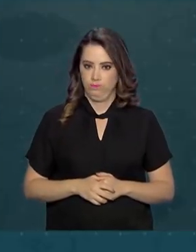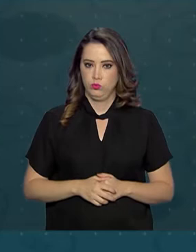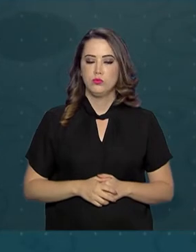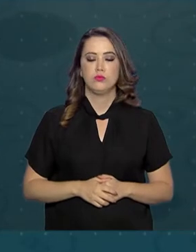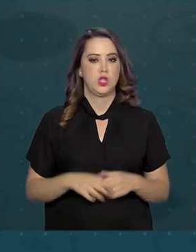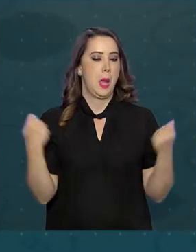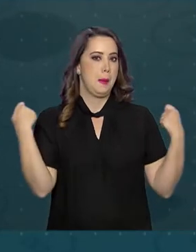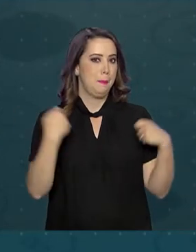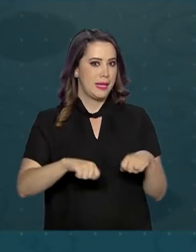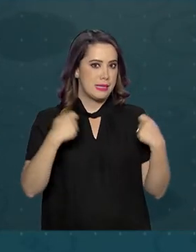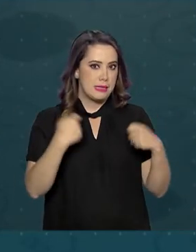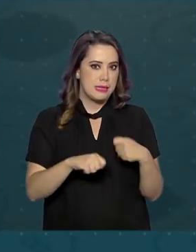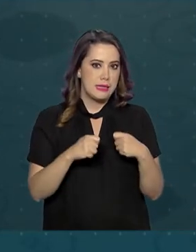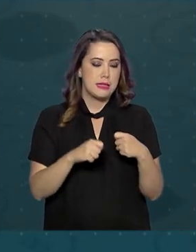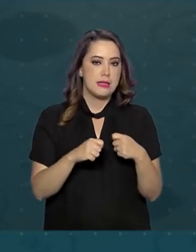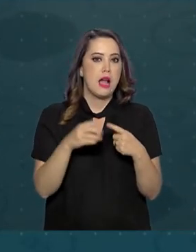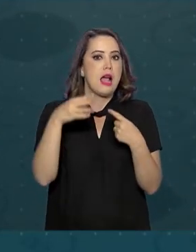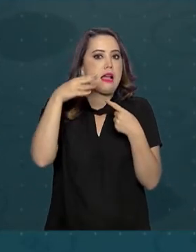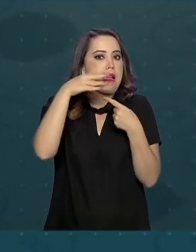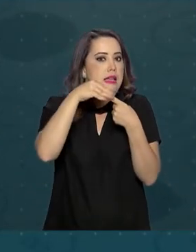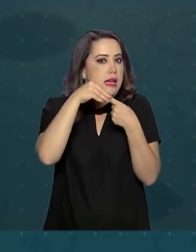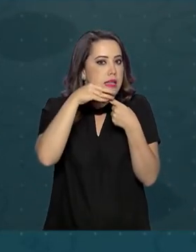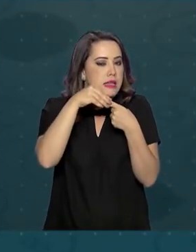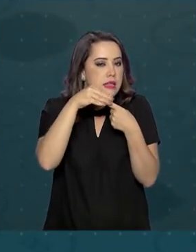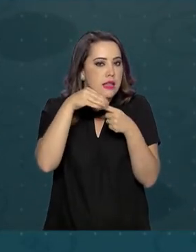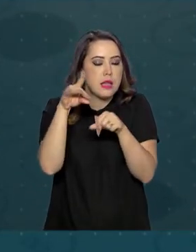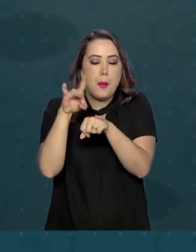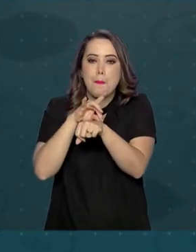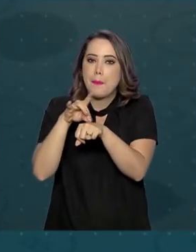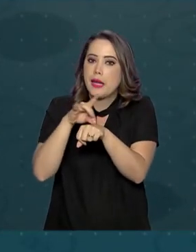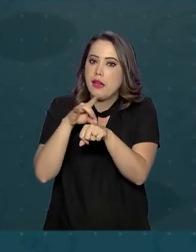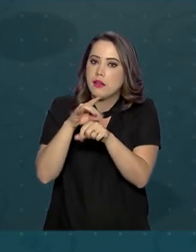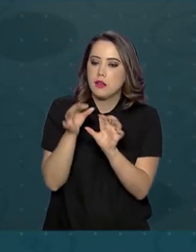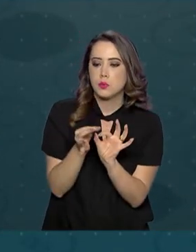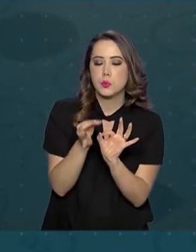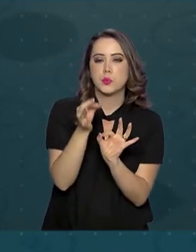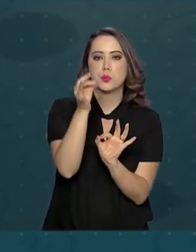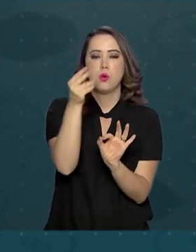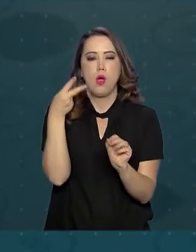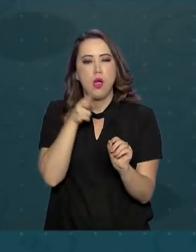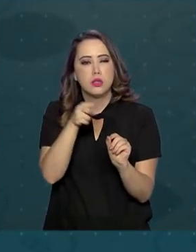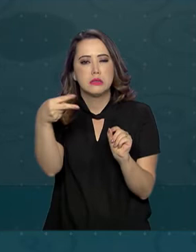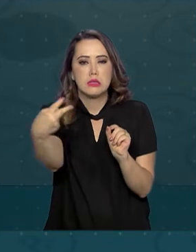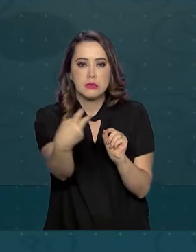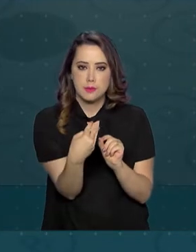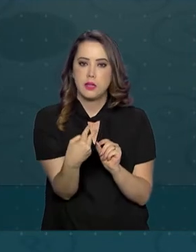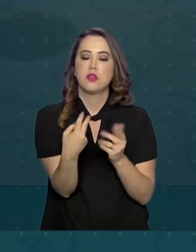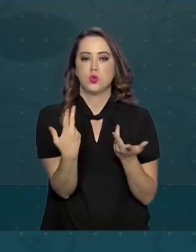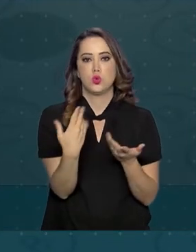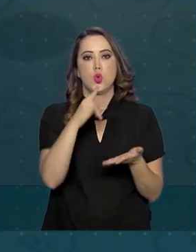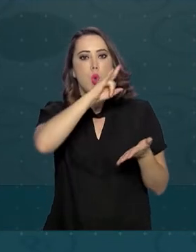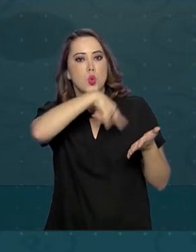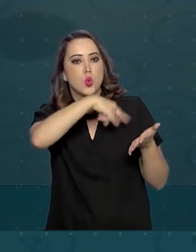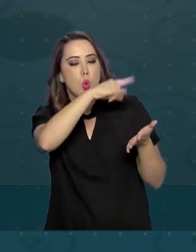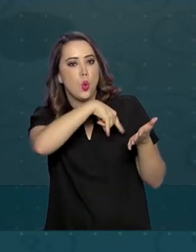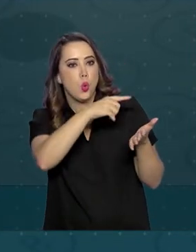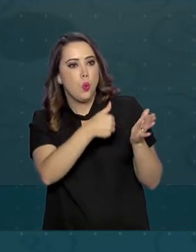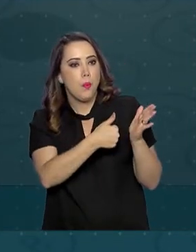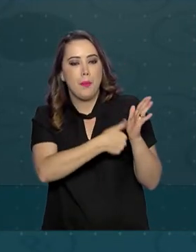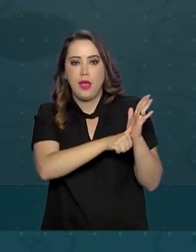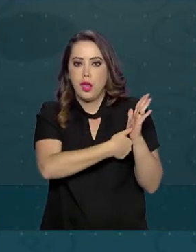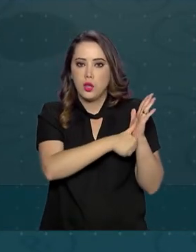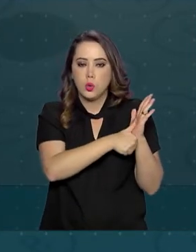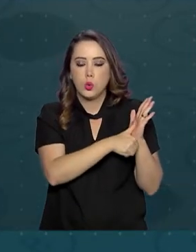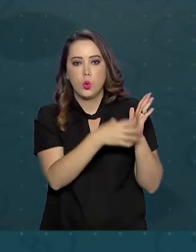obrigatório levar caneta esferográfica de tinta preta e fabricada em material transparente, documento oficial de identificação,